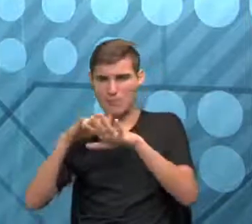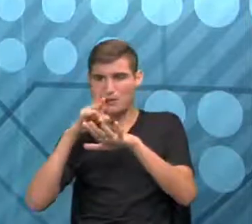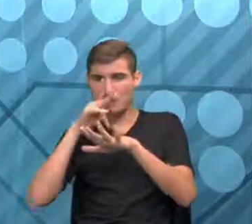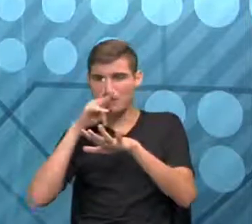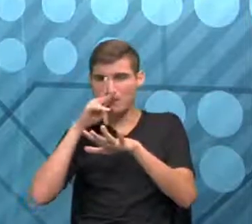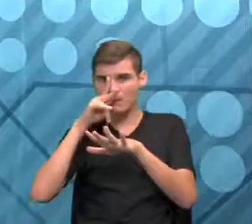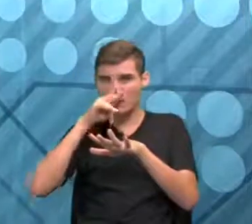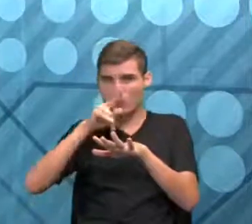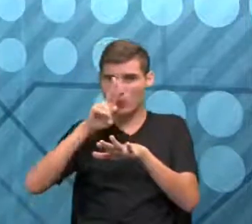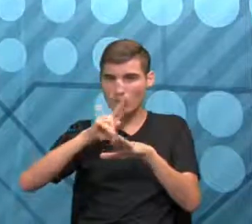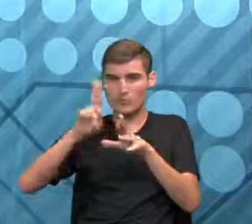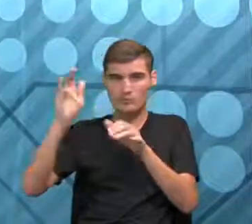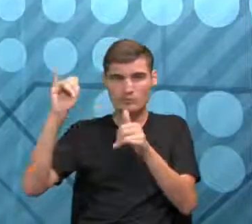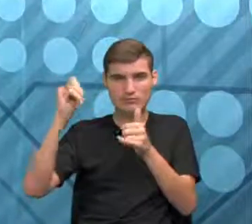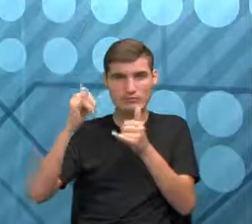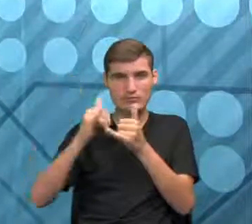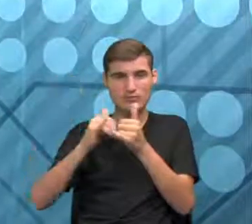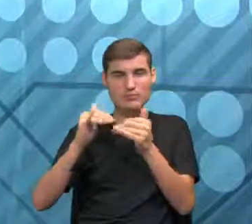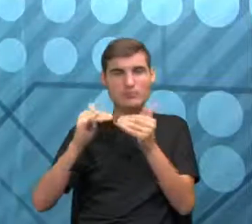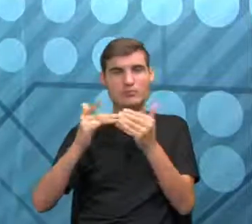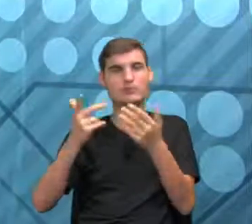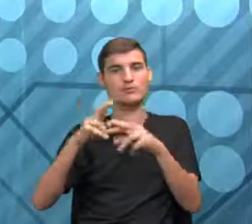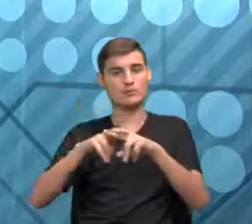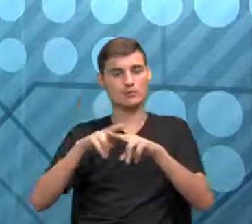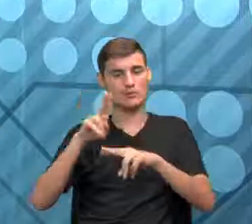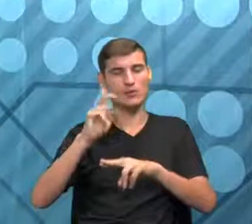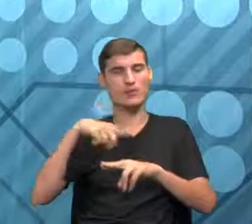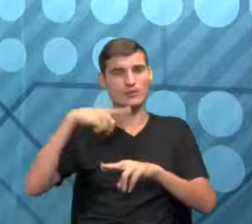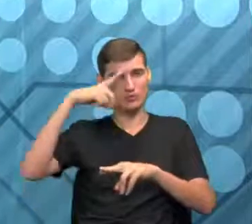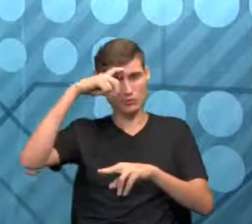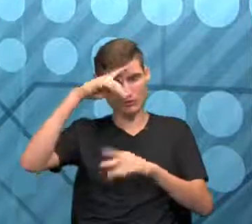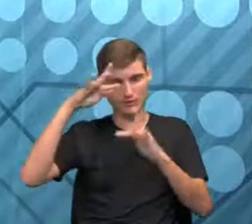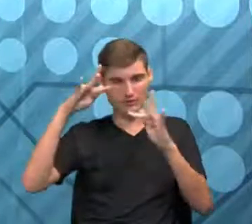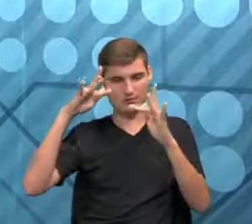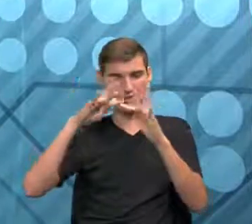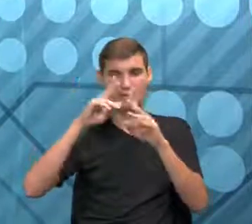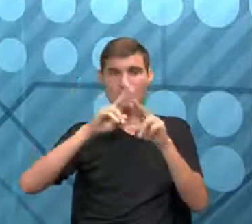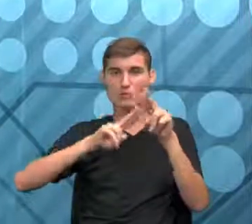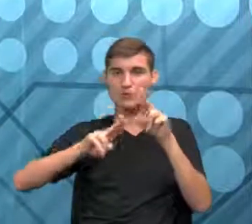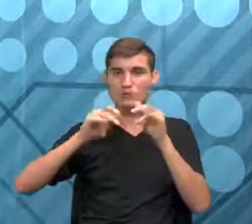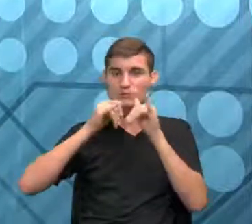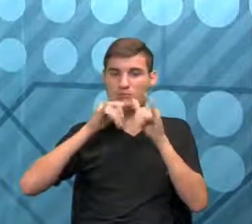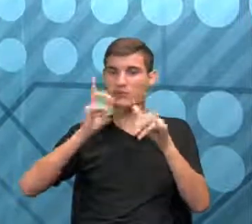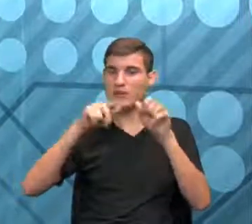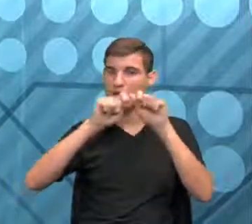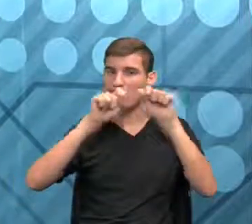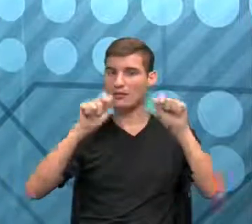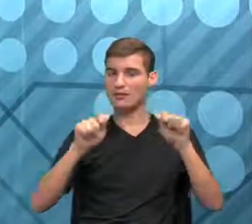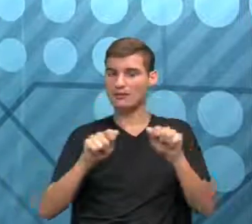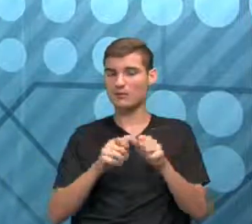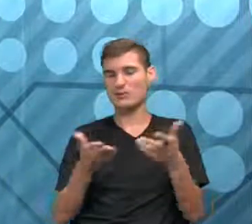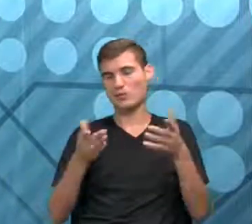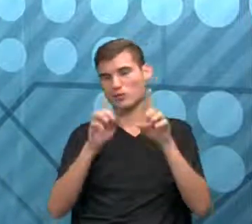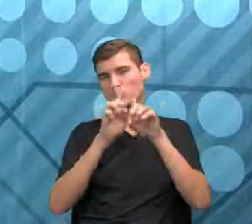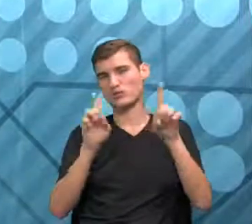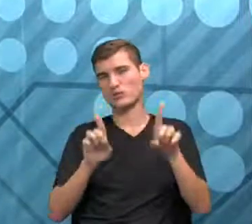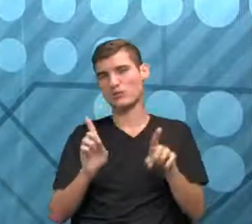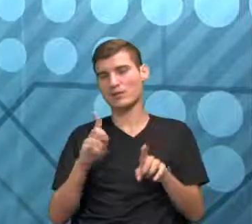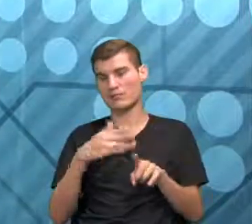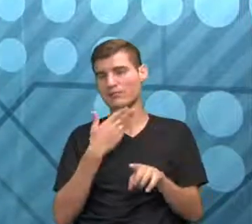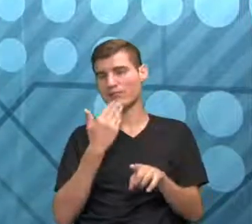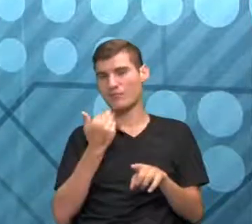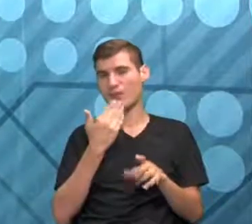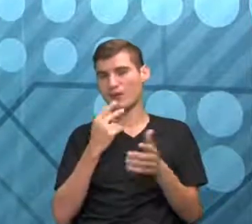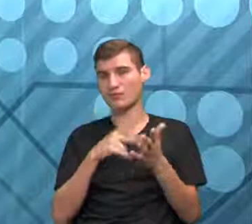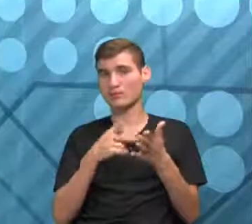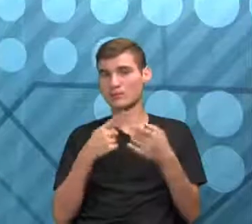ainda de onda eletromagnética. Por isso que era tão difícil achar e sintonizar esse sinal analógico. Agora, com o sinal digital, tudo fica um pouco mais